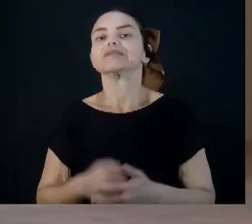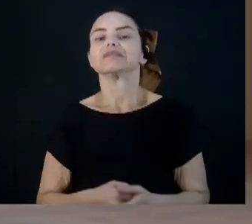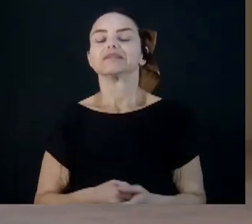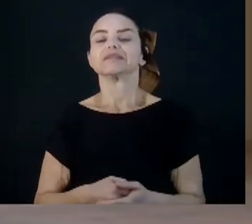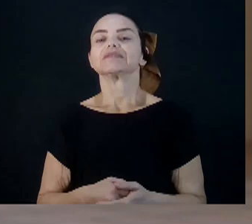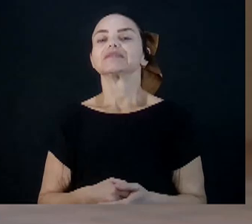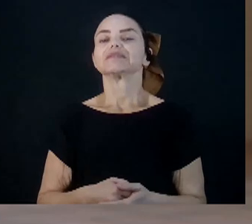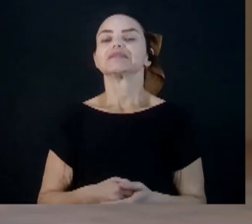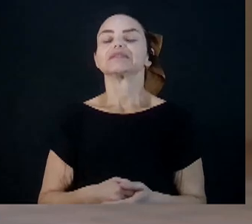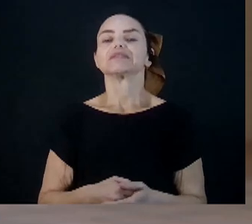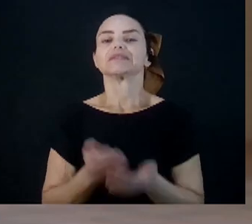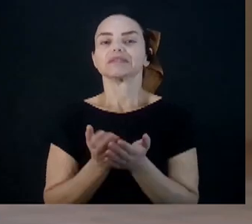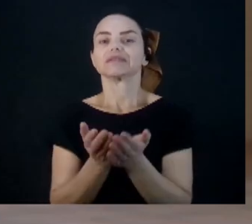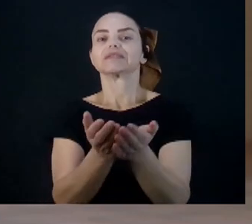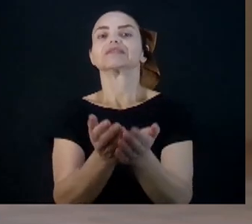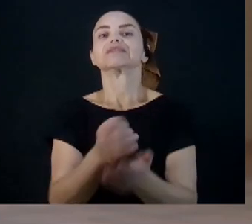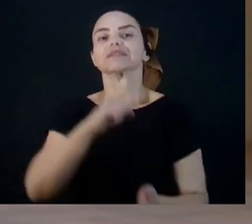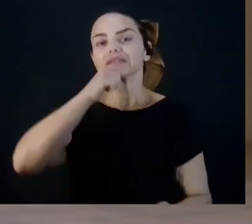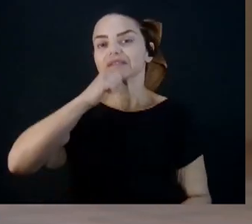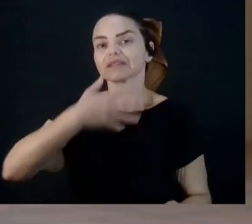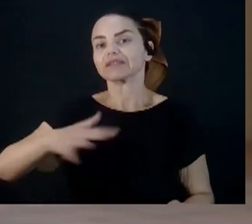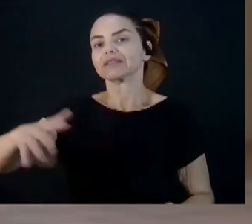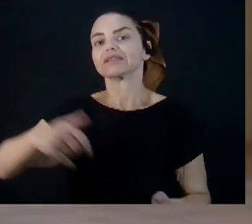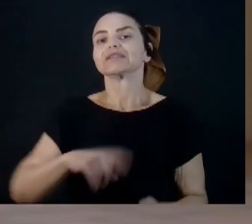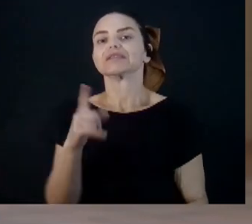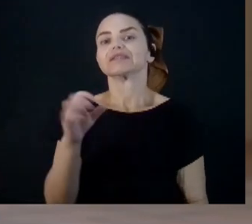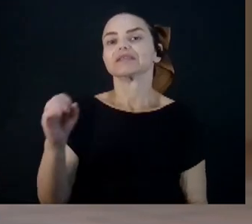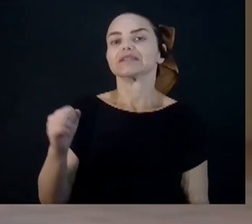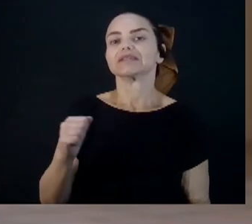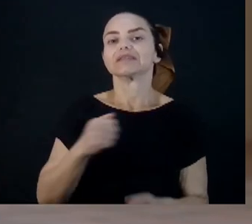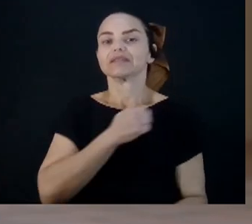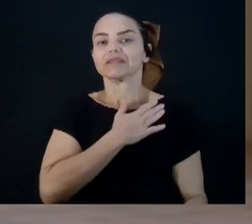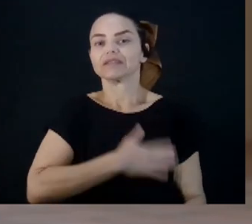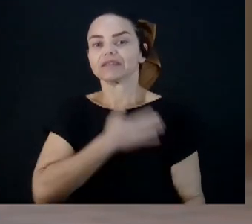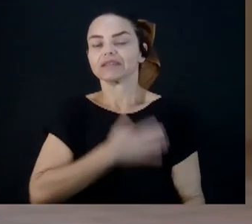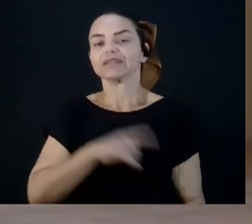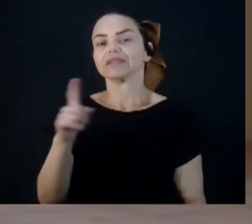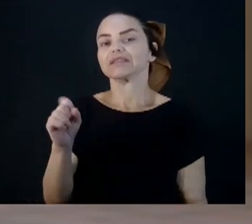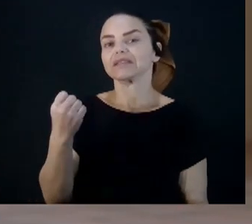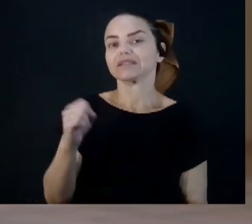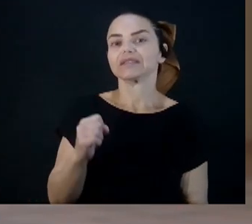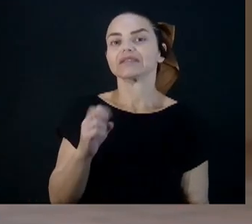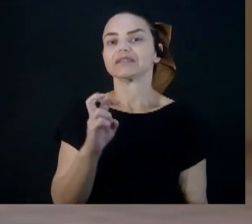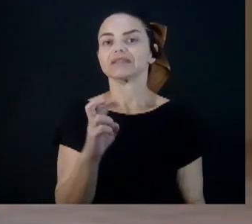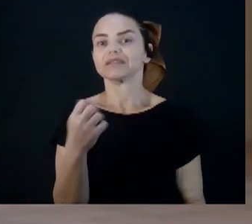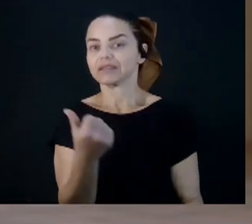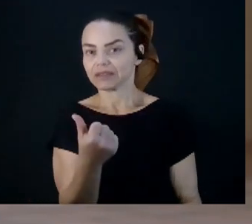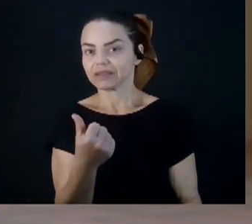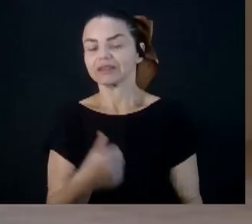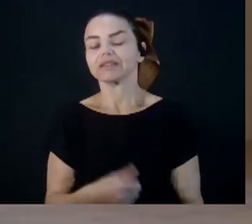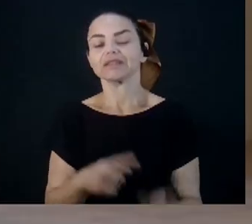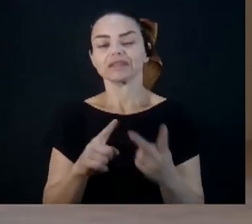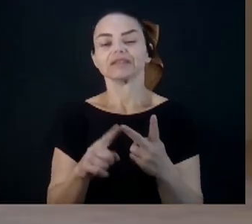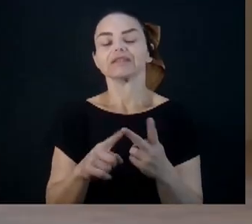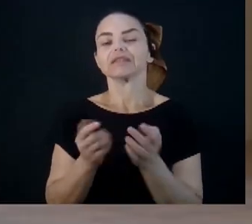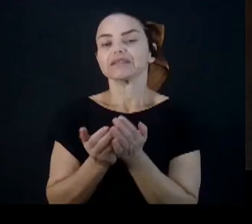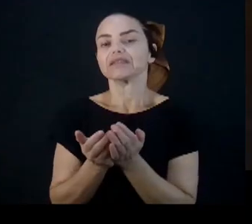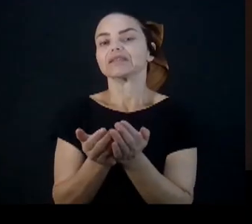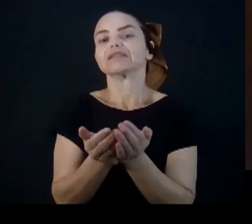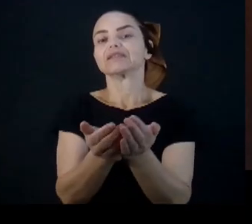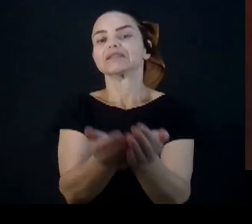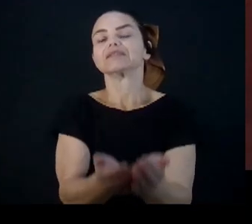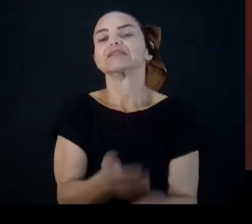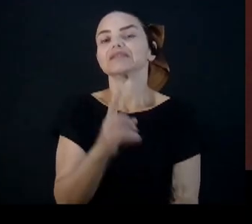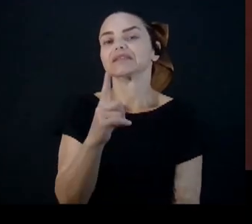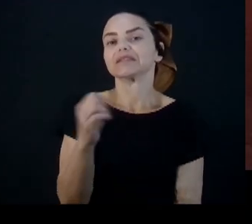Santos em 10 de agosto de 1856. O segundo navio vem em 18 de